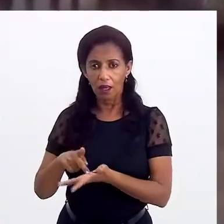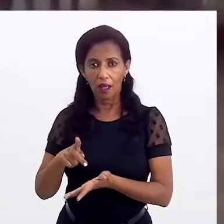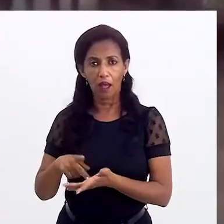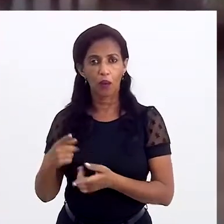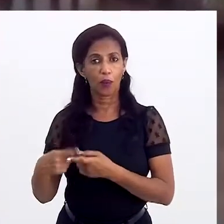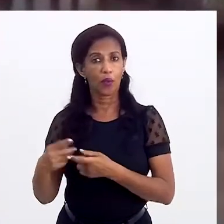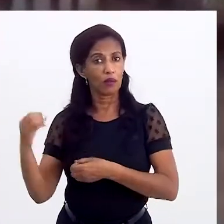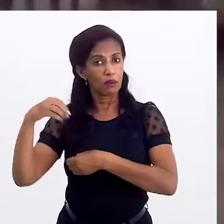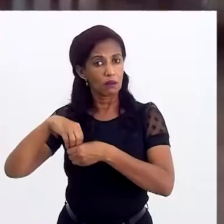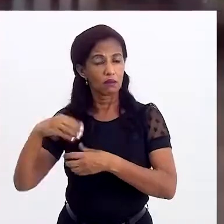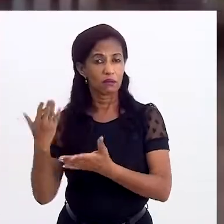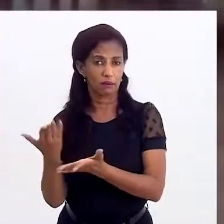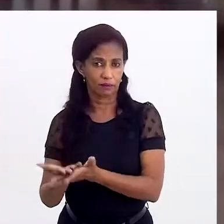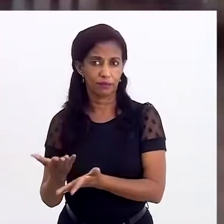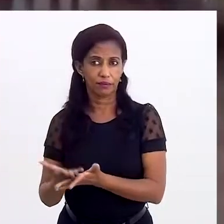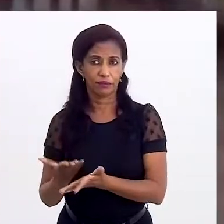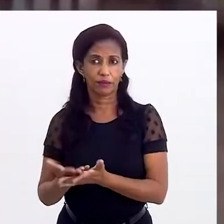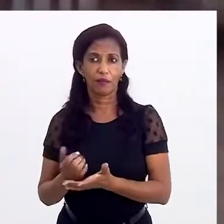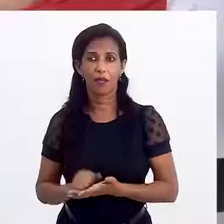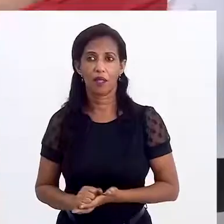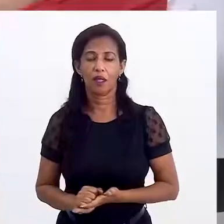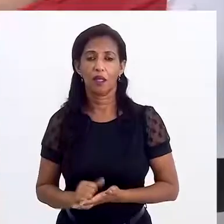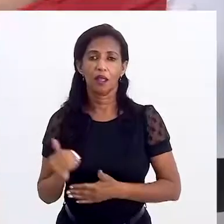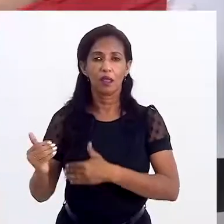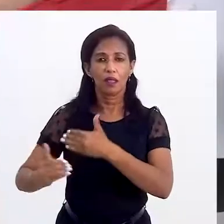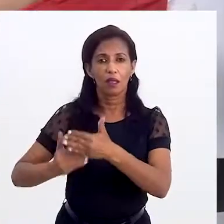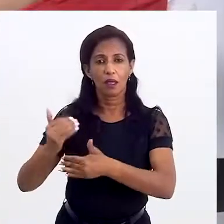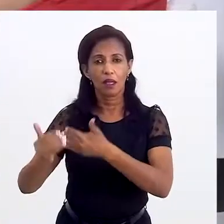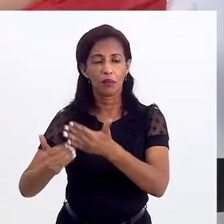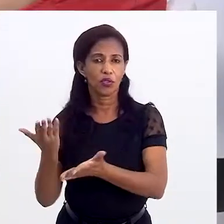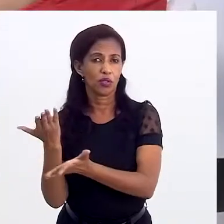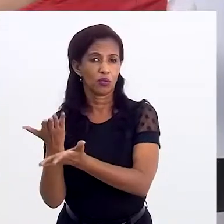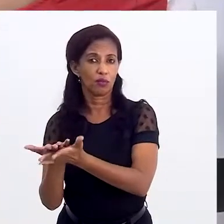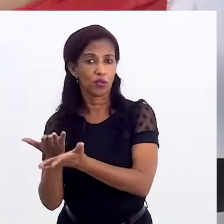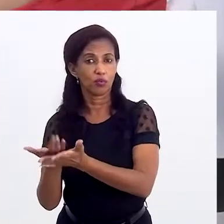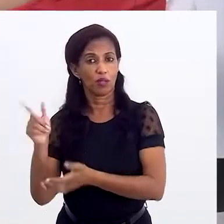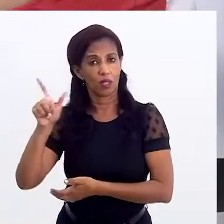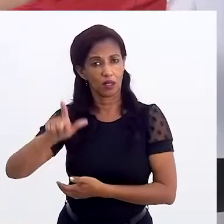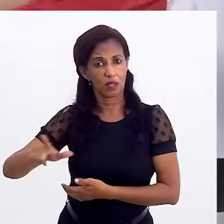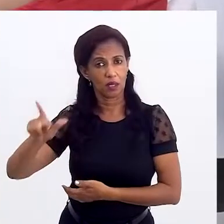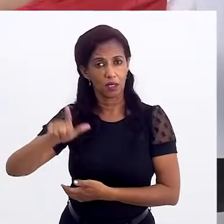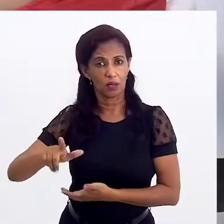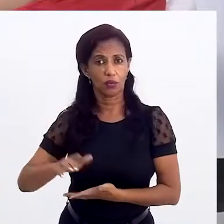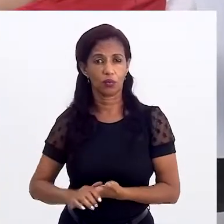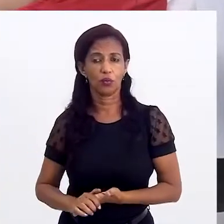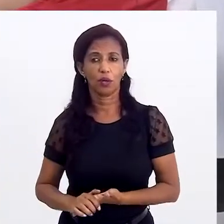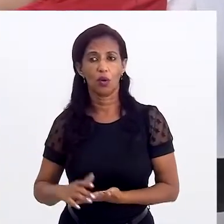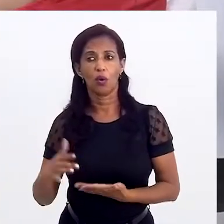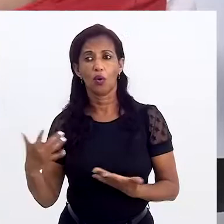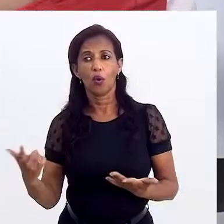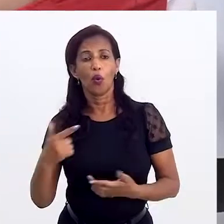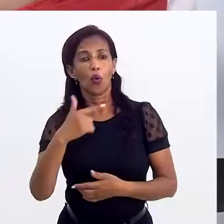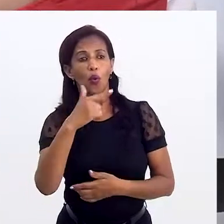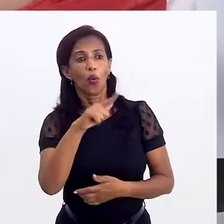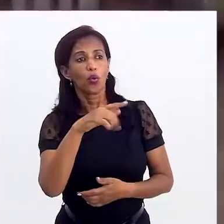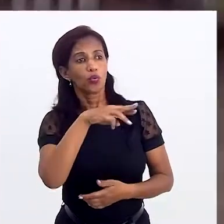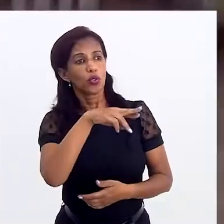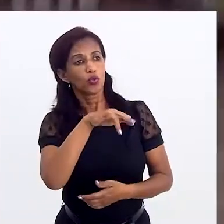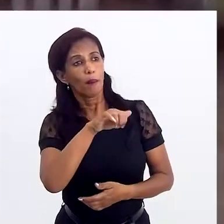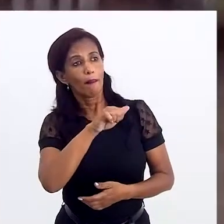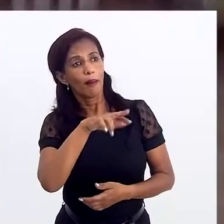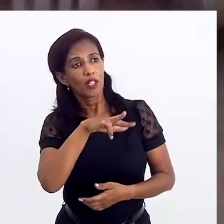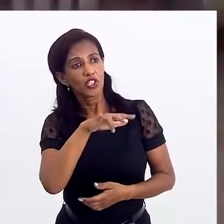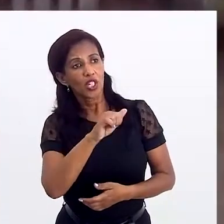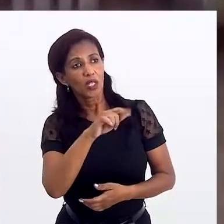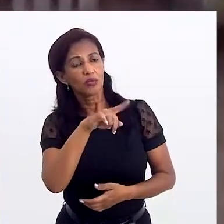figura real, porque nas escolas, na medida que tu vai estudar literatura, ou tu